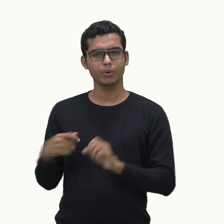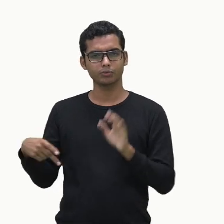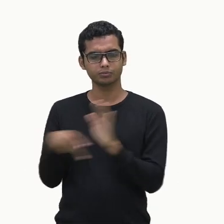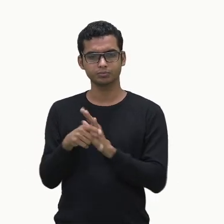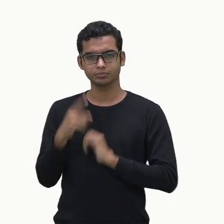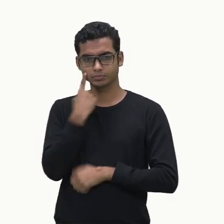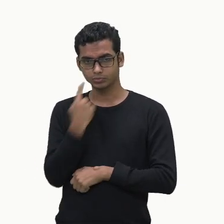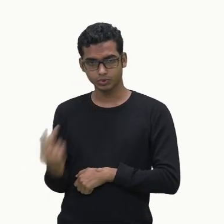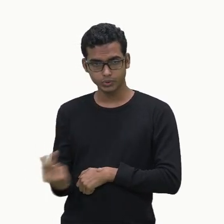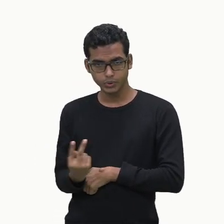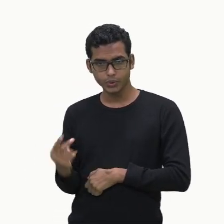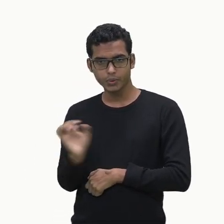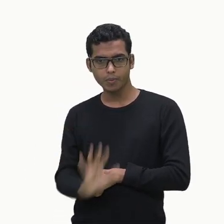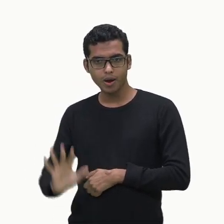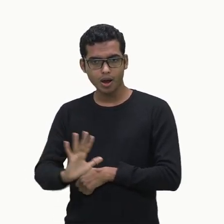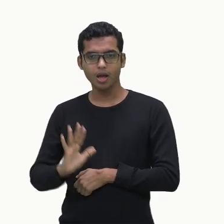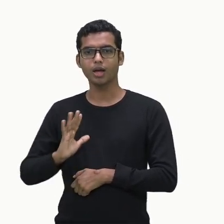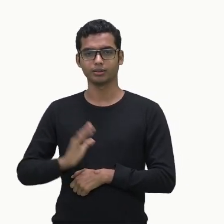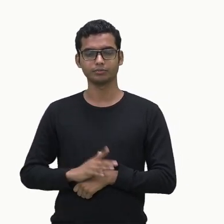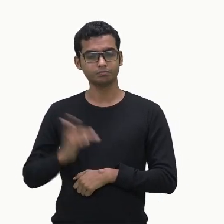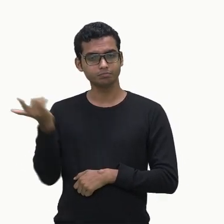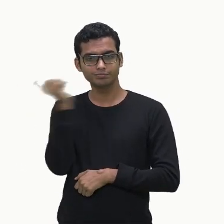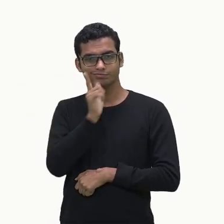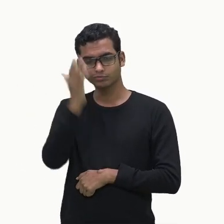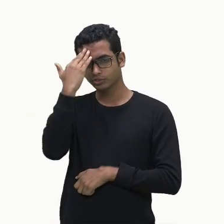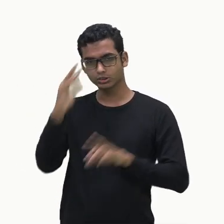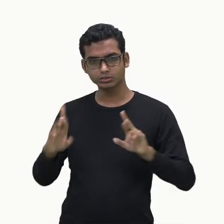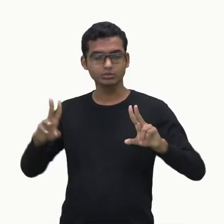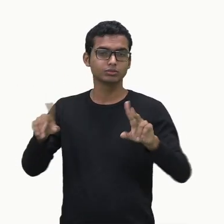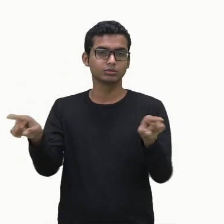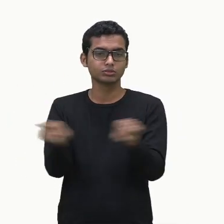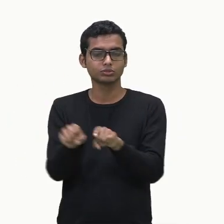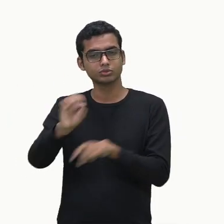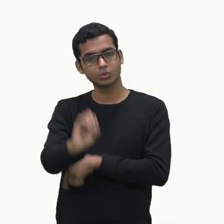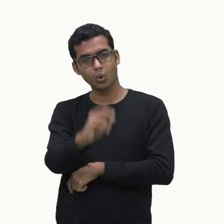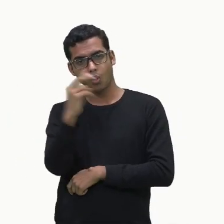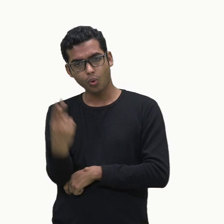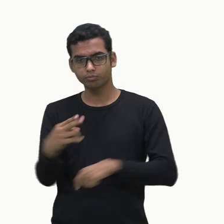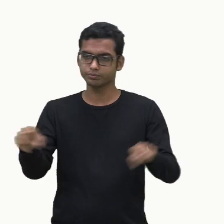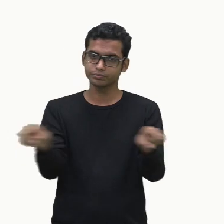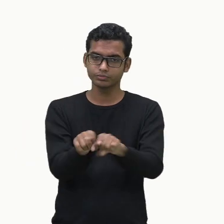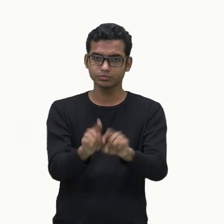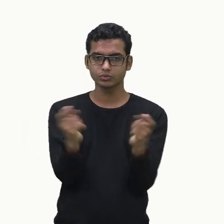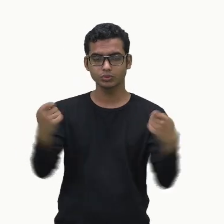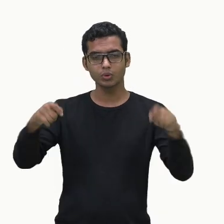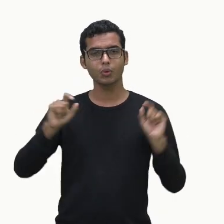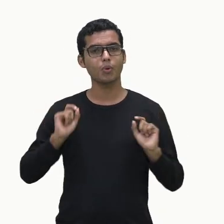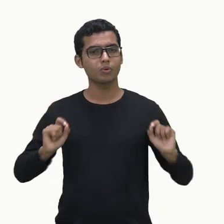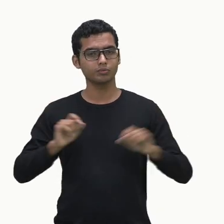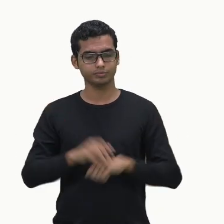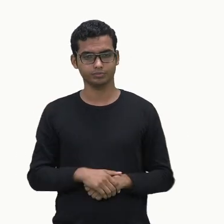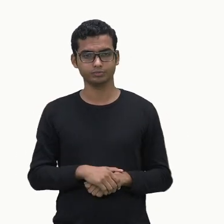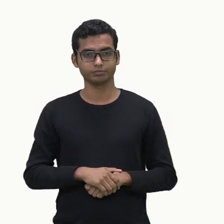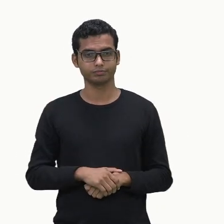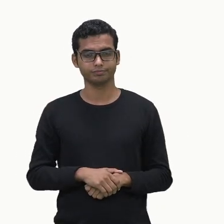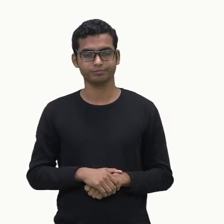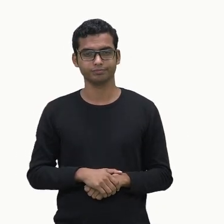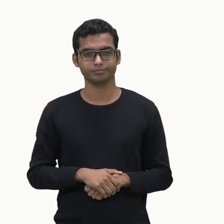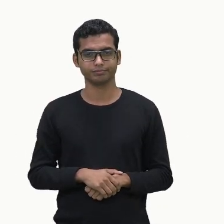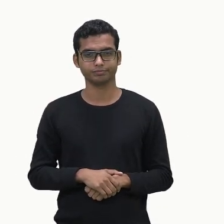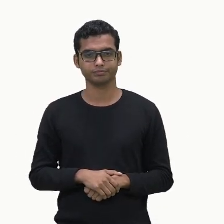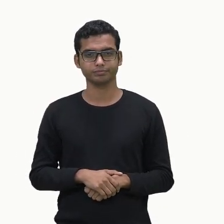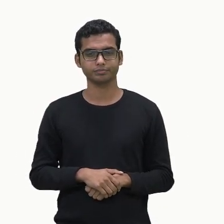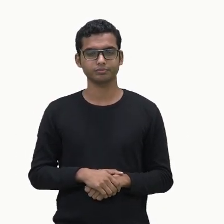duas áreas e faz a diferença, ou então aplica essa expressão que nós podemos ver